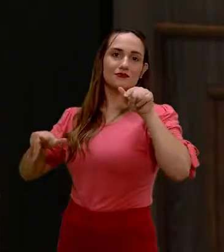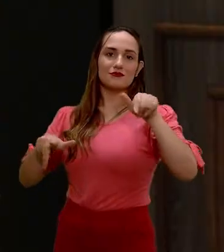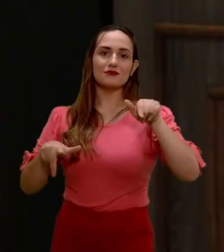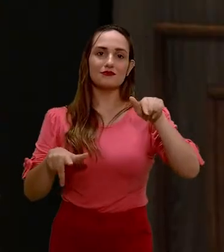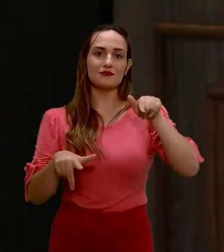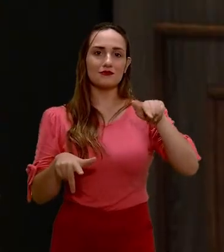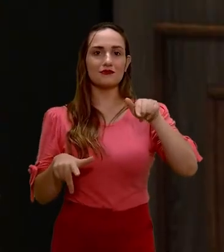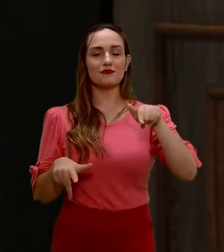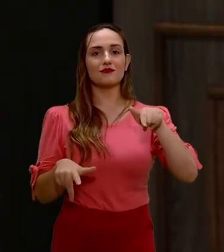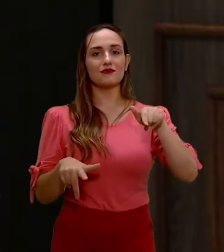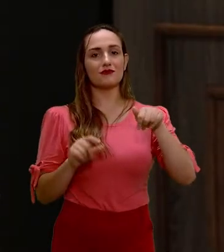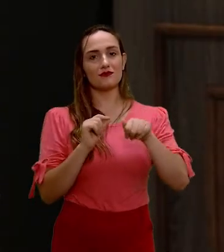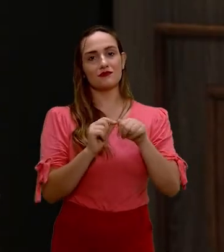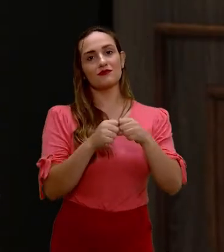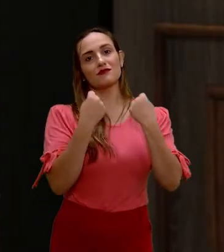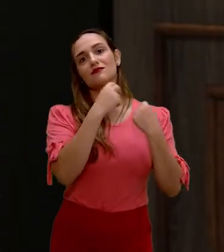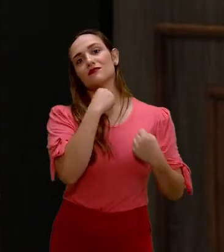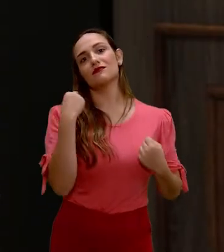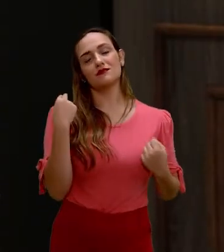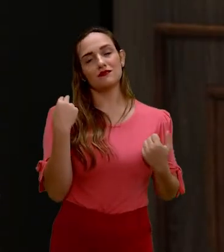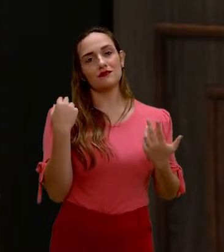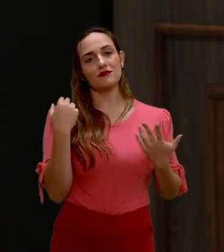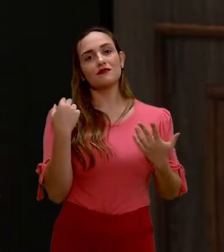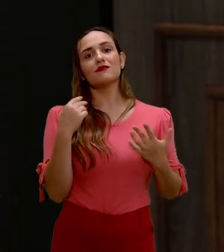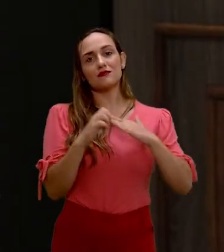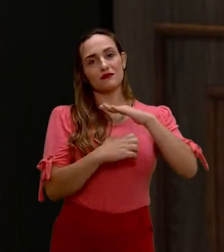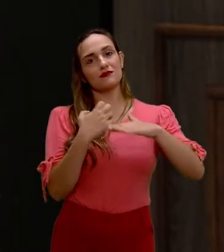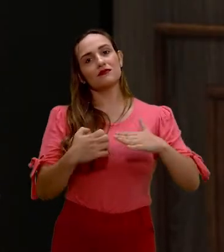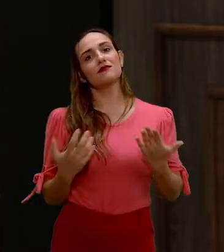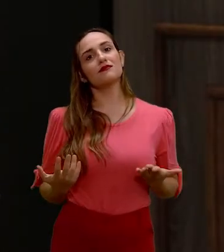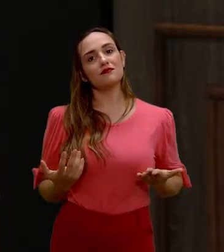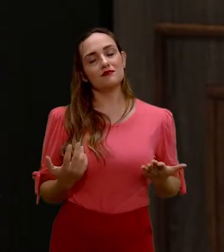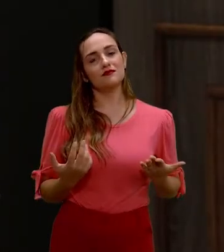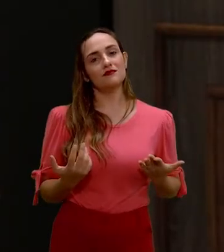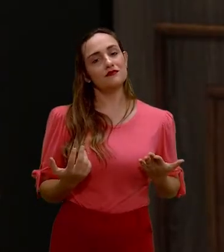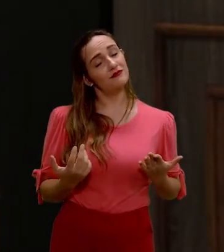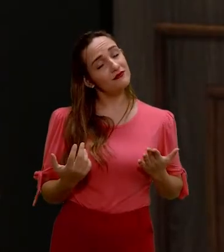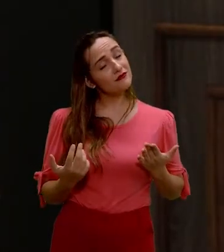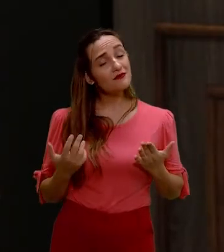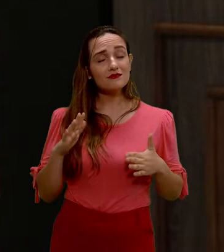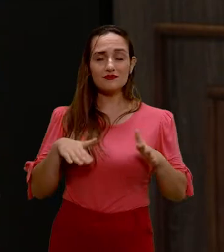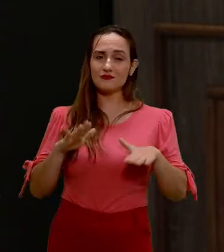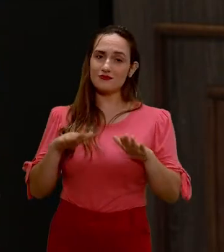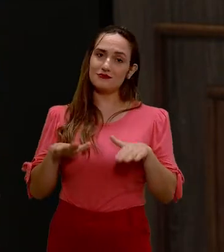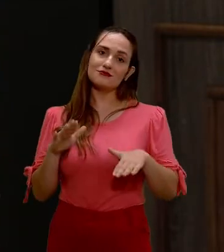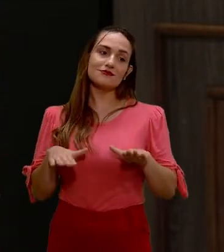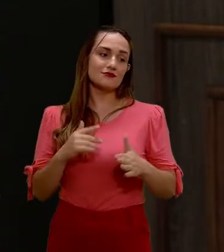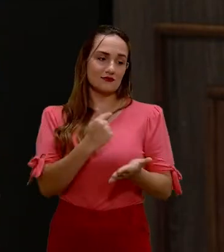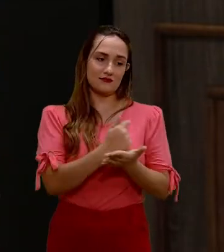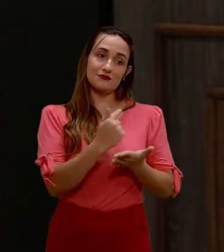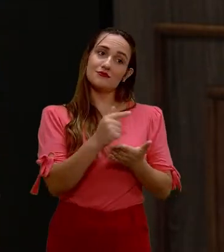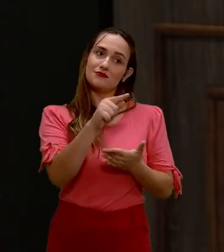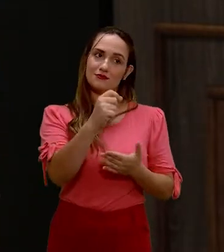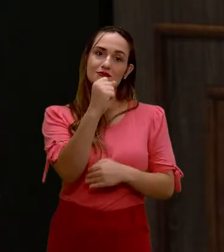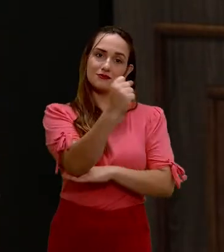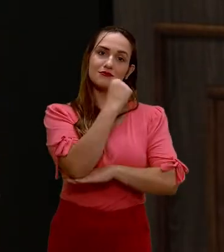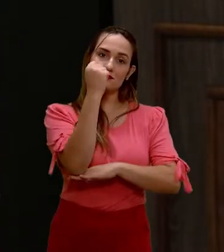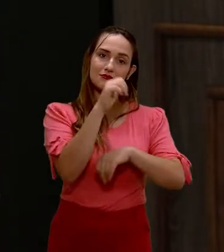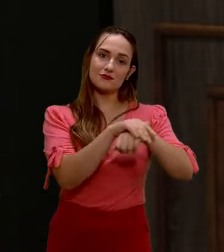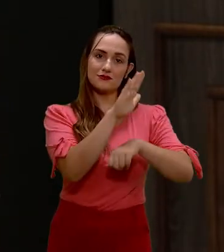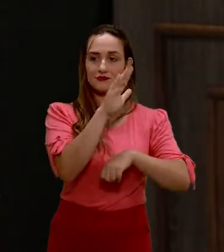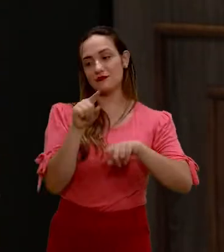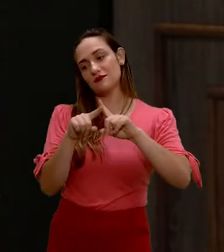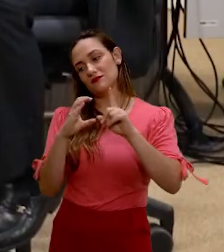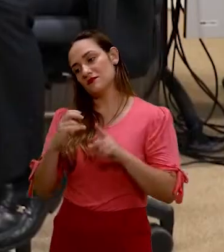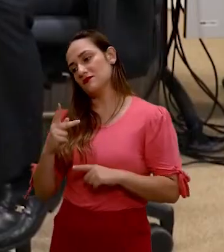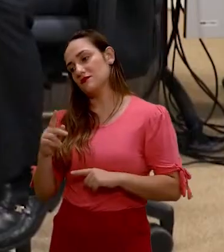que nós tratamos com peso diferenciado os atos que o cartório tem que fazer, ou que a CPE tem